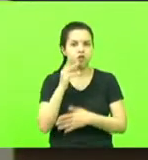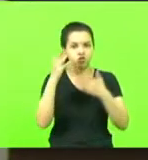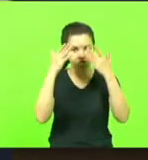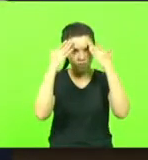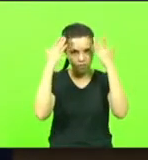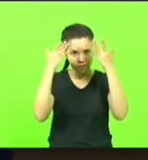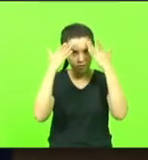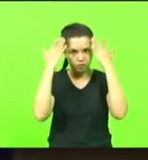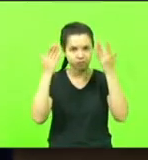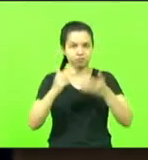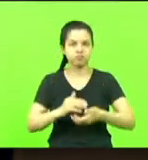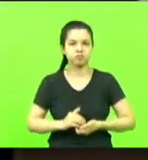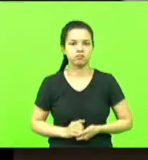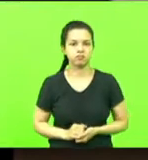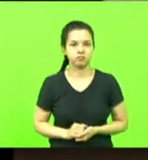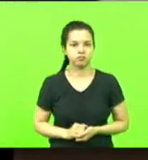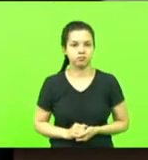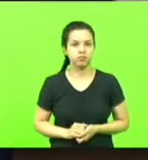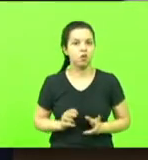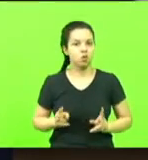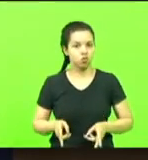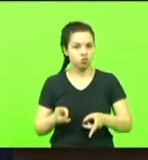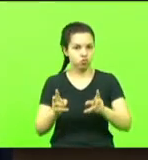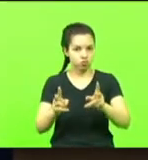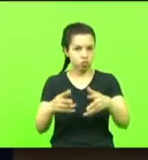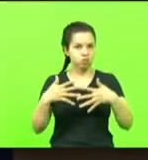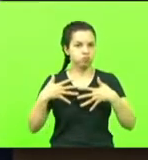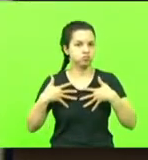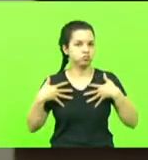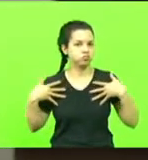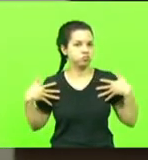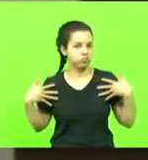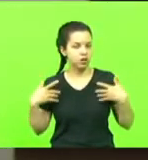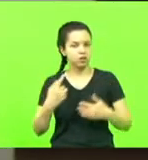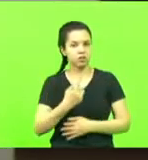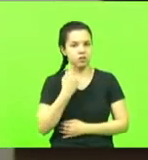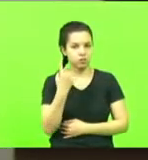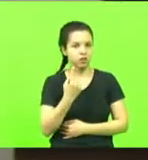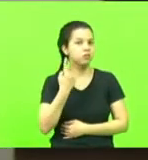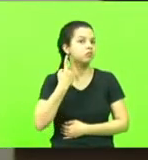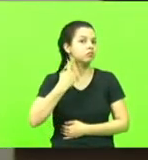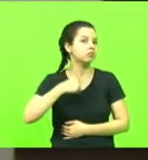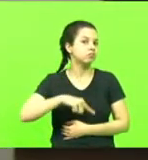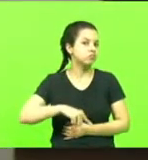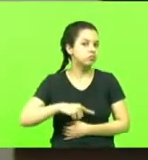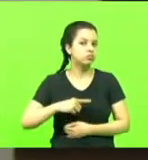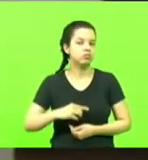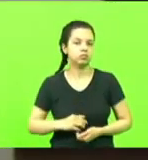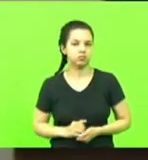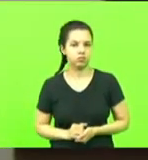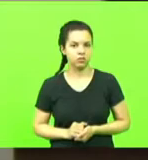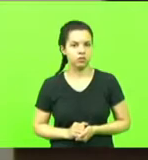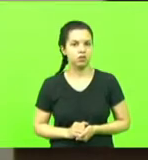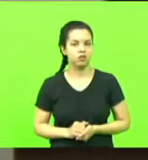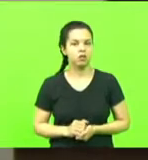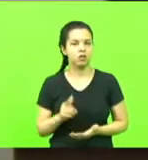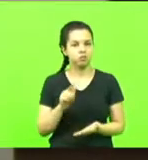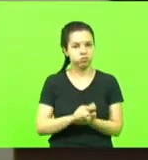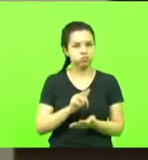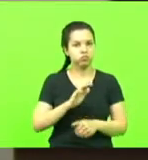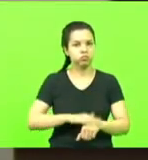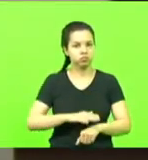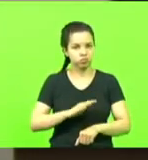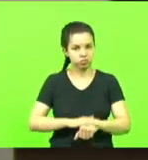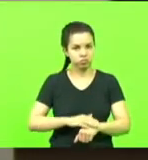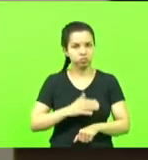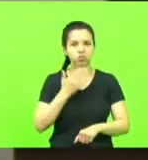Schaeffer. Dando continuidade à solenidade, o senhor deputado Silvio Drevec, na qualidade de autor do requerimento que